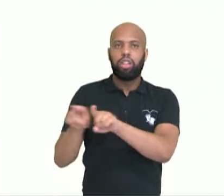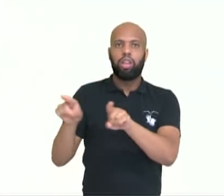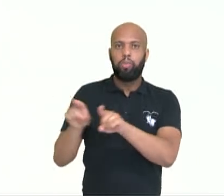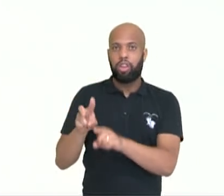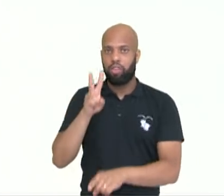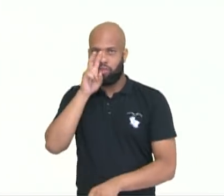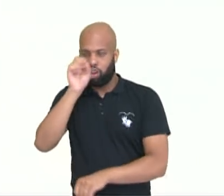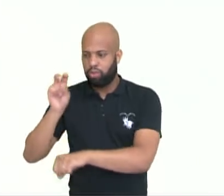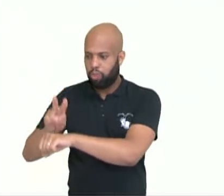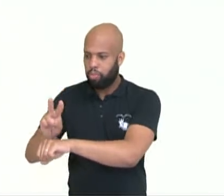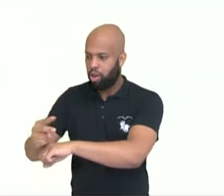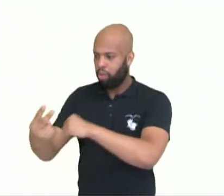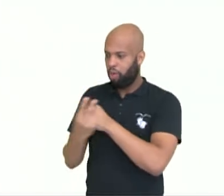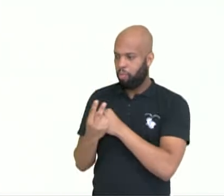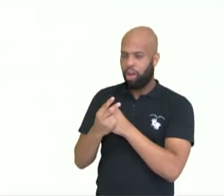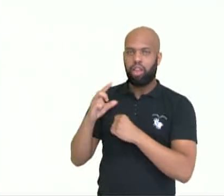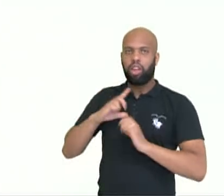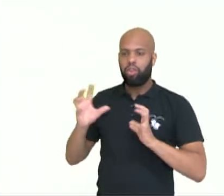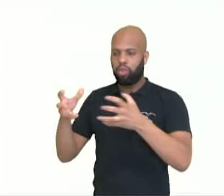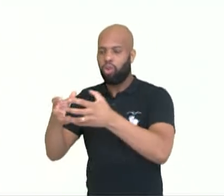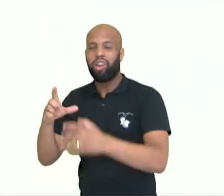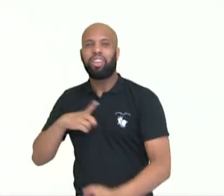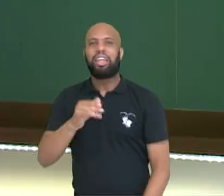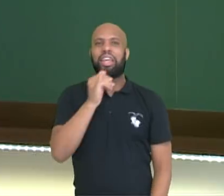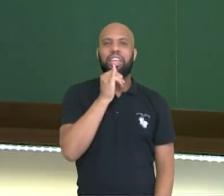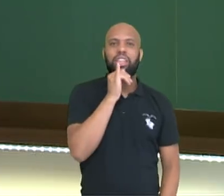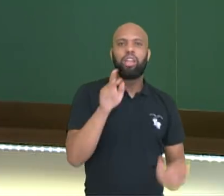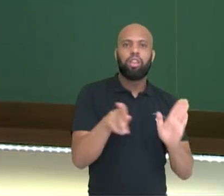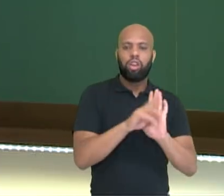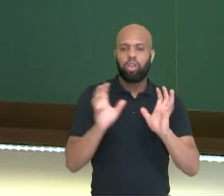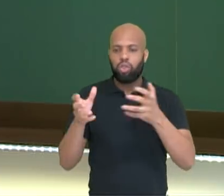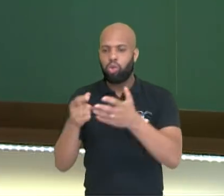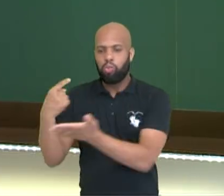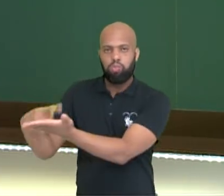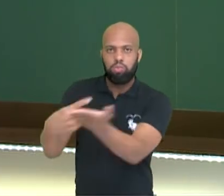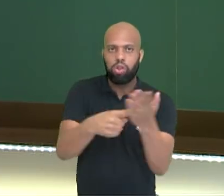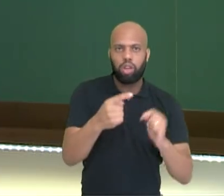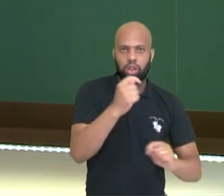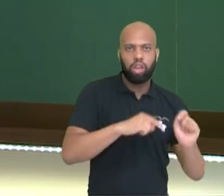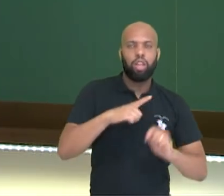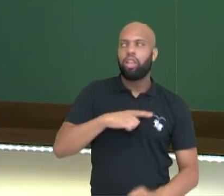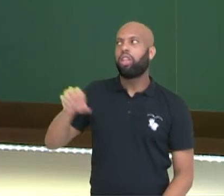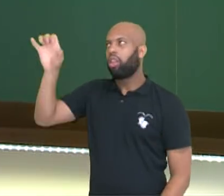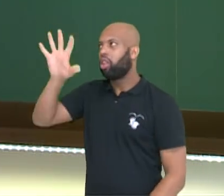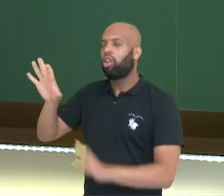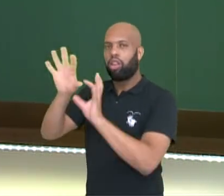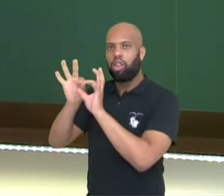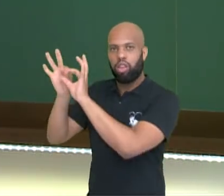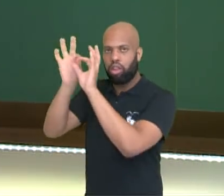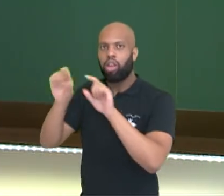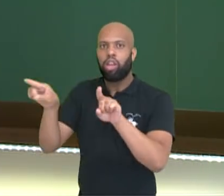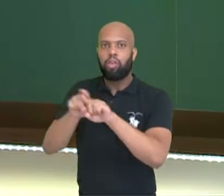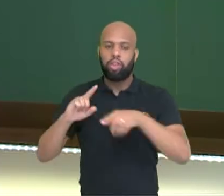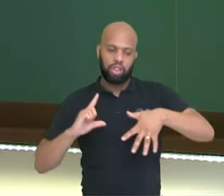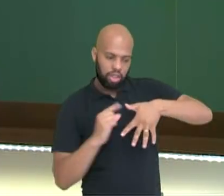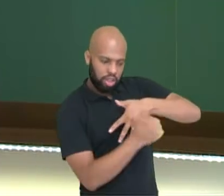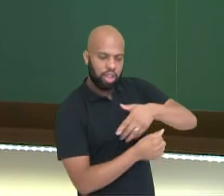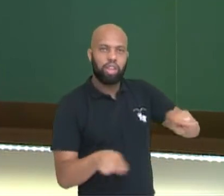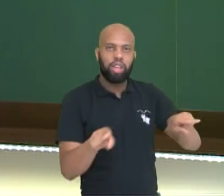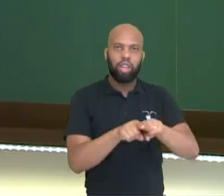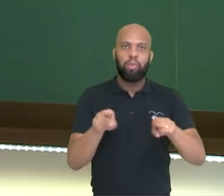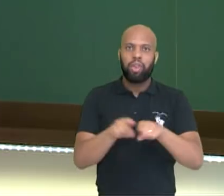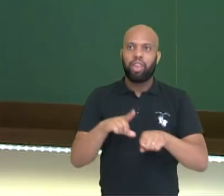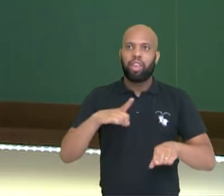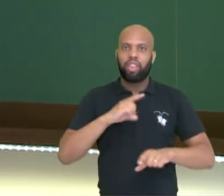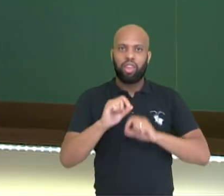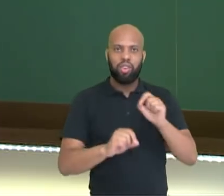uniram-se em blocos. E alguns exemplos de blocos econômicos que nós temos: União Europeia, o Mercosul, o NAFTA. Então,